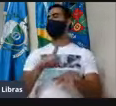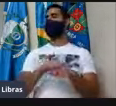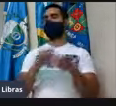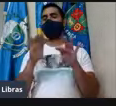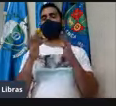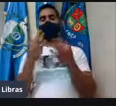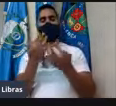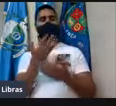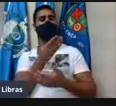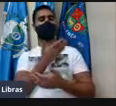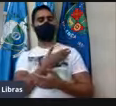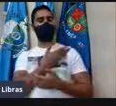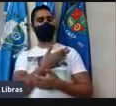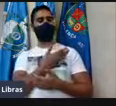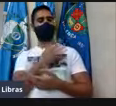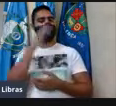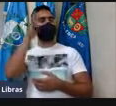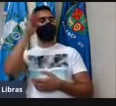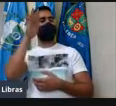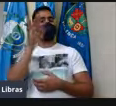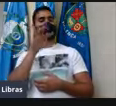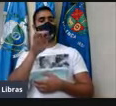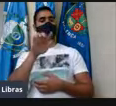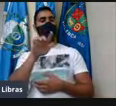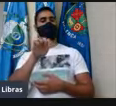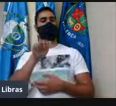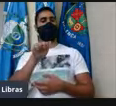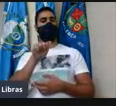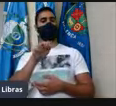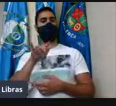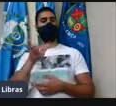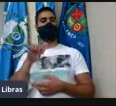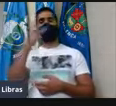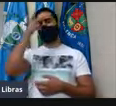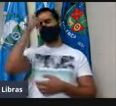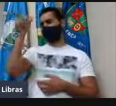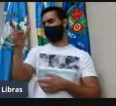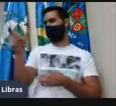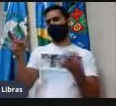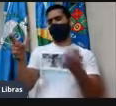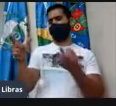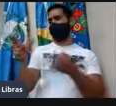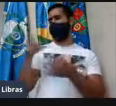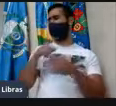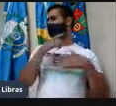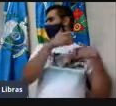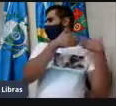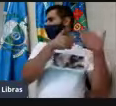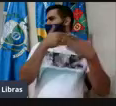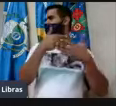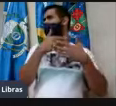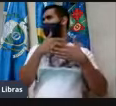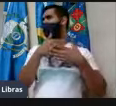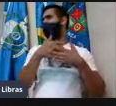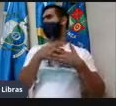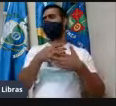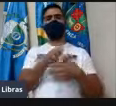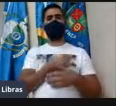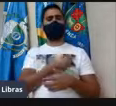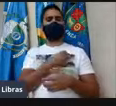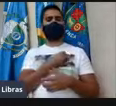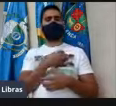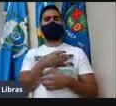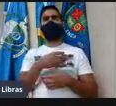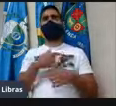familiares e amigos sofrem com o passamento de Flávia Melo, cidadã de caráter ilibado que deixa como legado uma trajetória marcada por